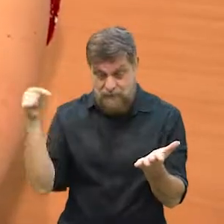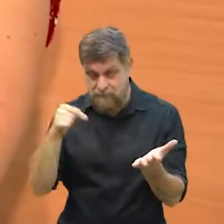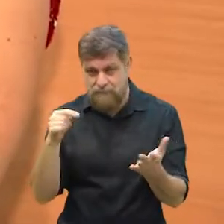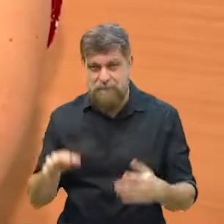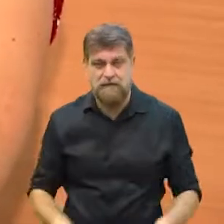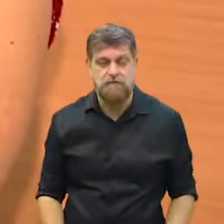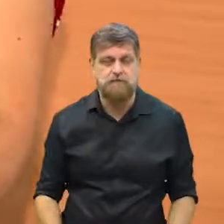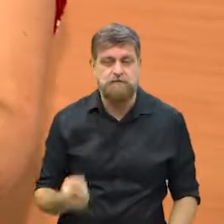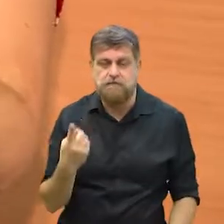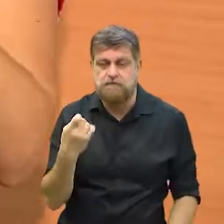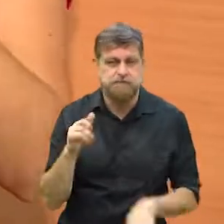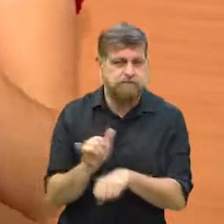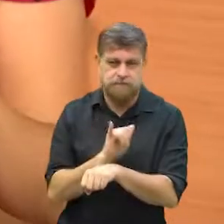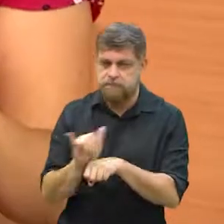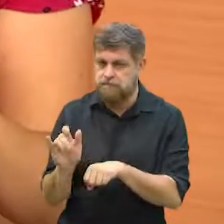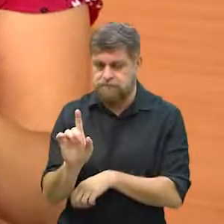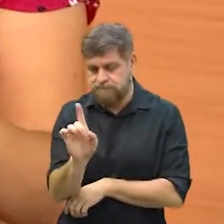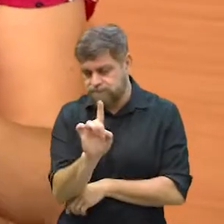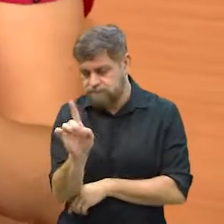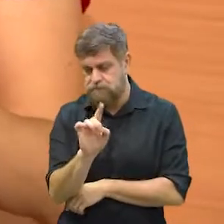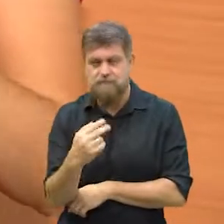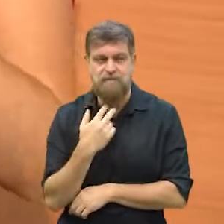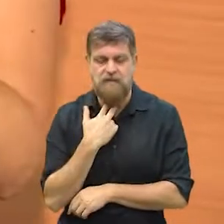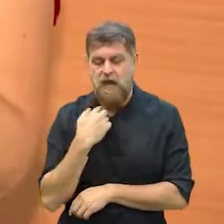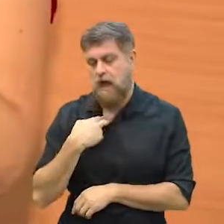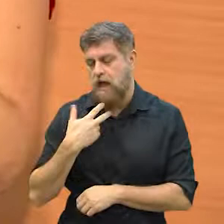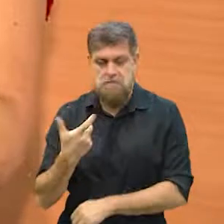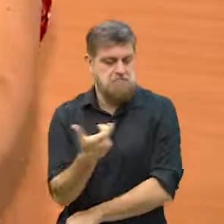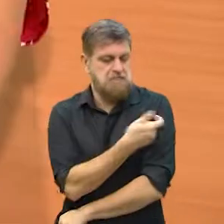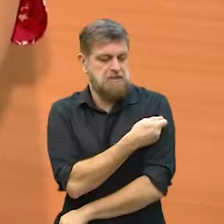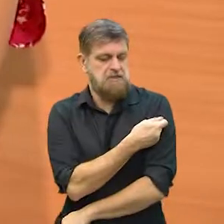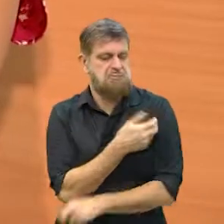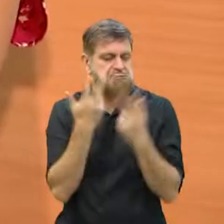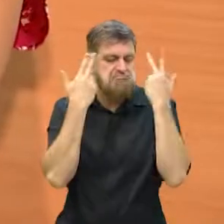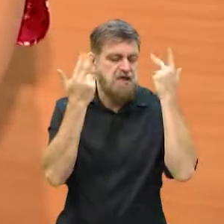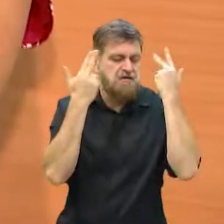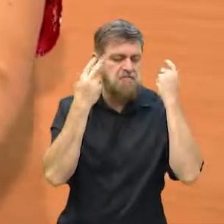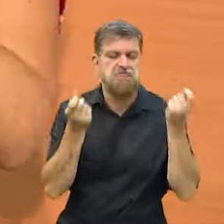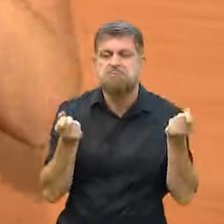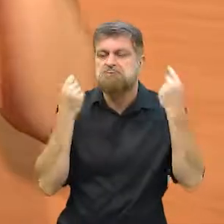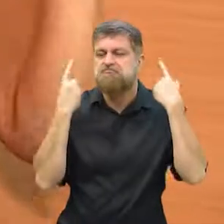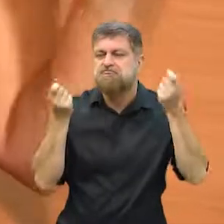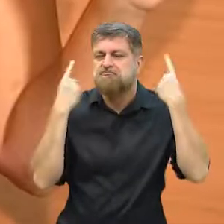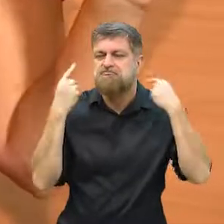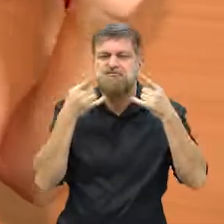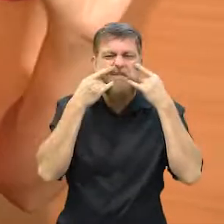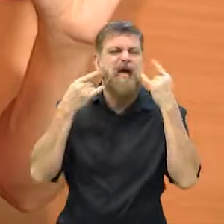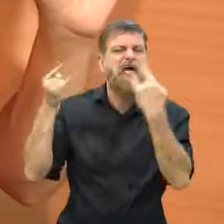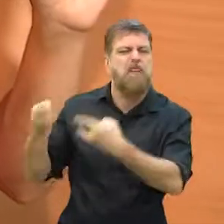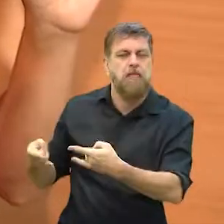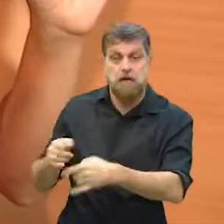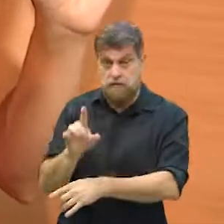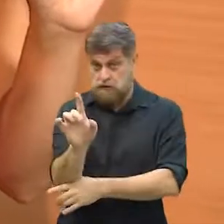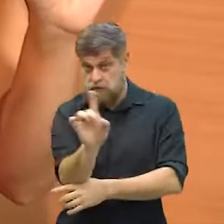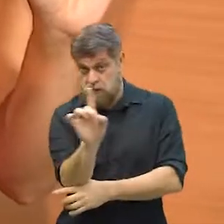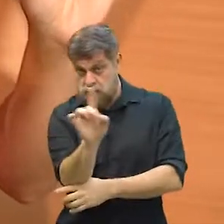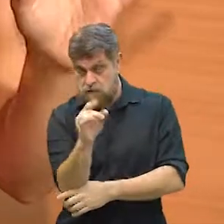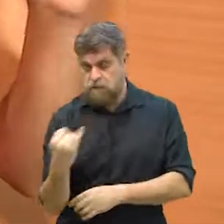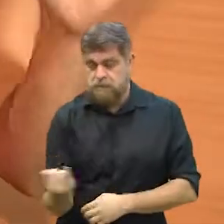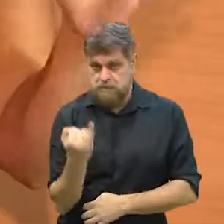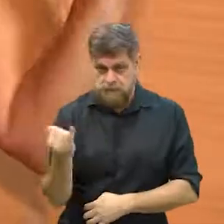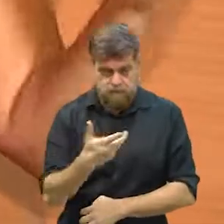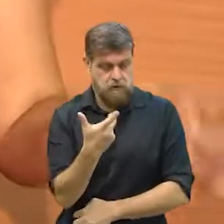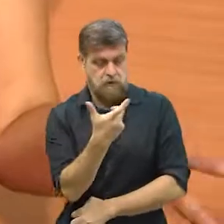mas ela não pode ser a única estratégia. Não dá para a gente pensar, estou vacinada, então agora acabou, não vou usar máscara. Né?